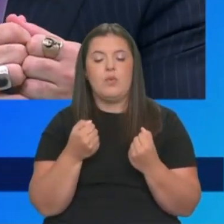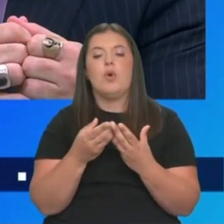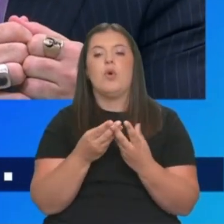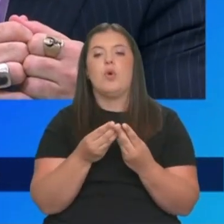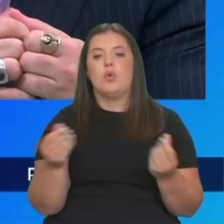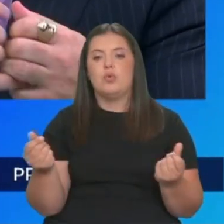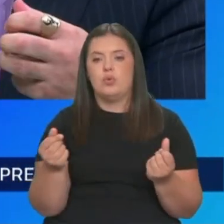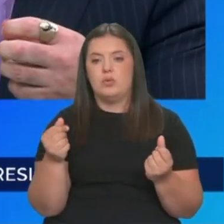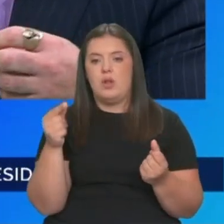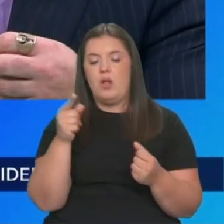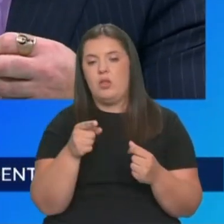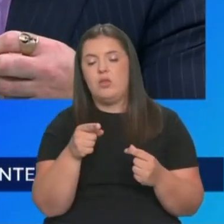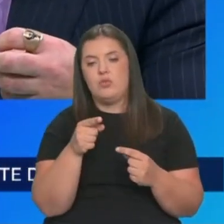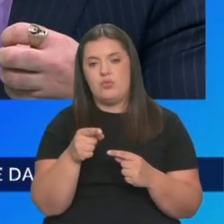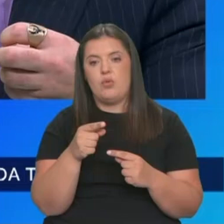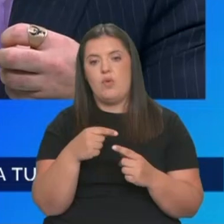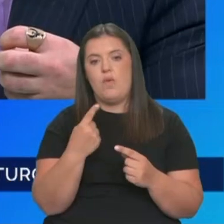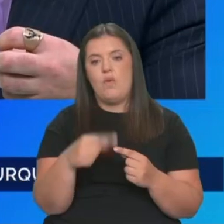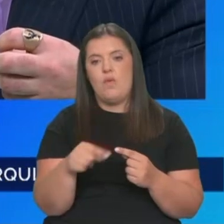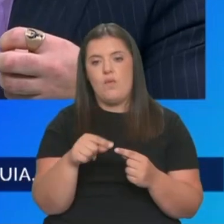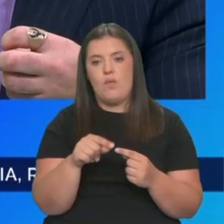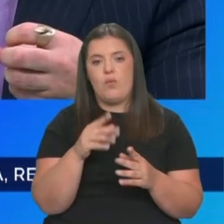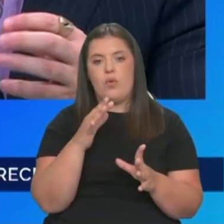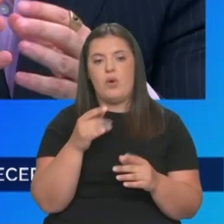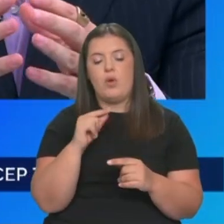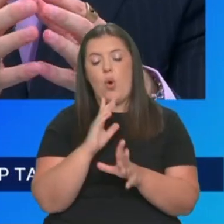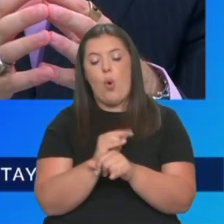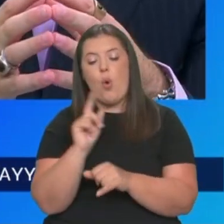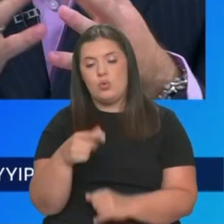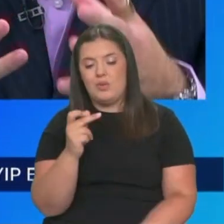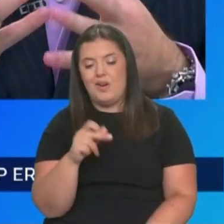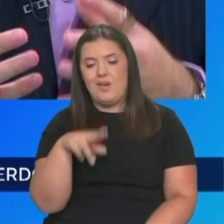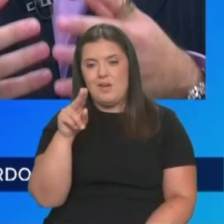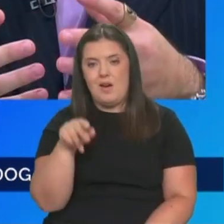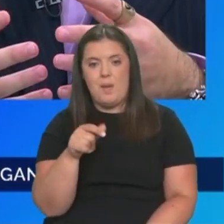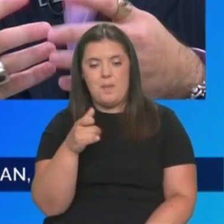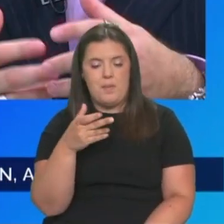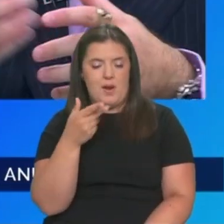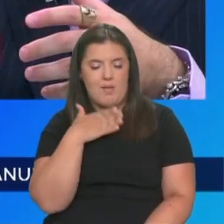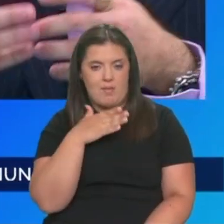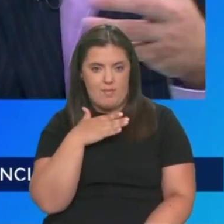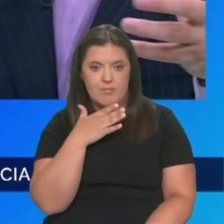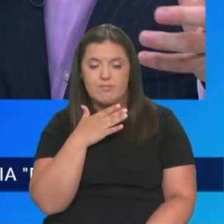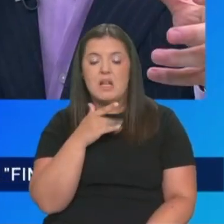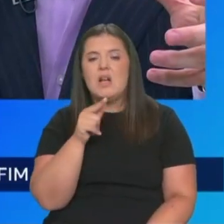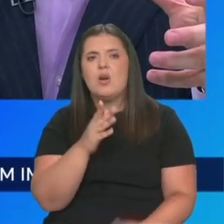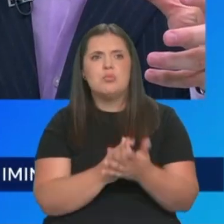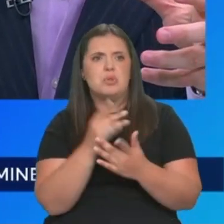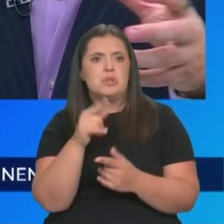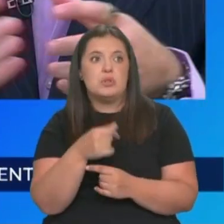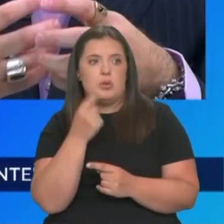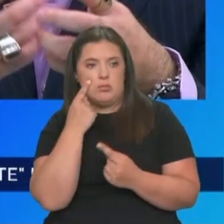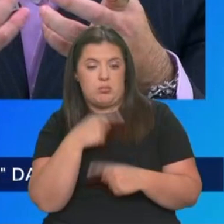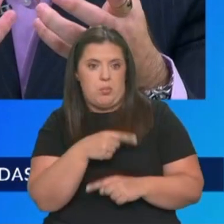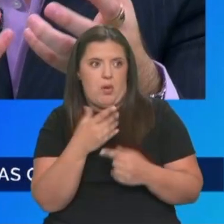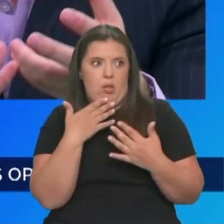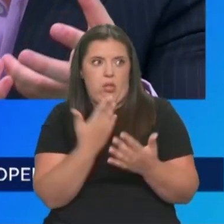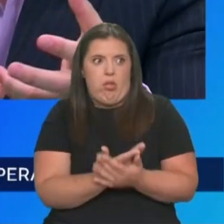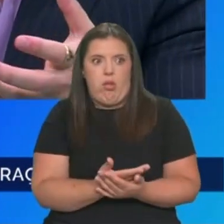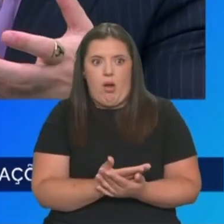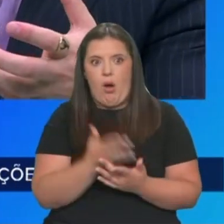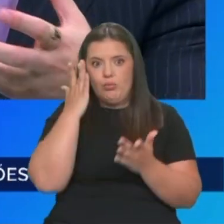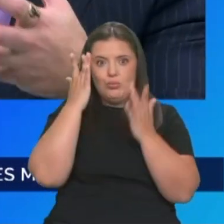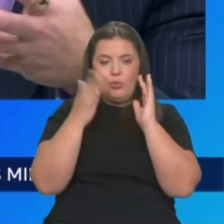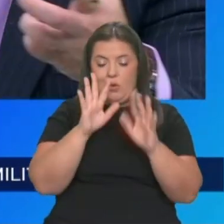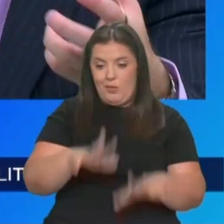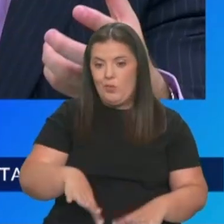resultado dessa colisão foi uma outra anã branca. Por si só, isso já é surpreendente. Tudo o que nos diz a teoria